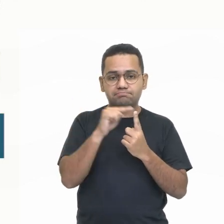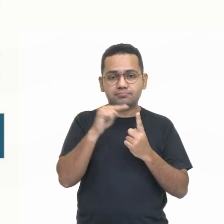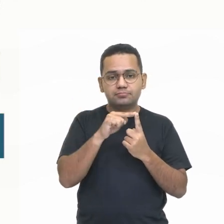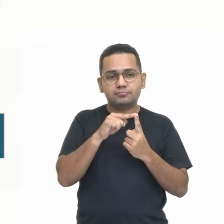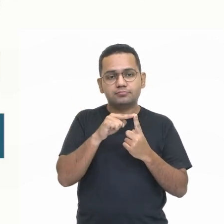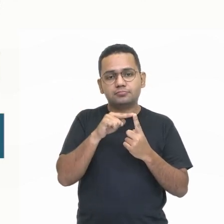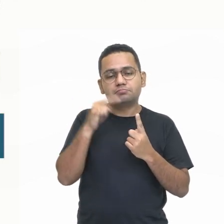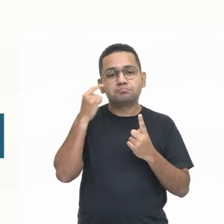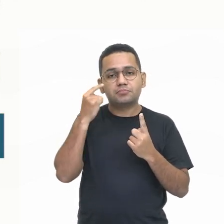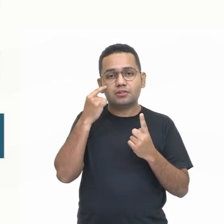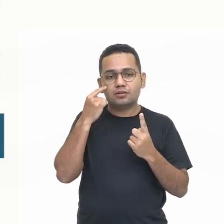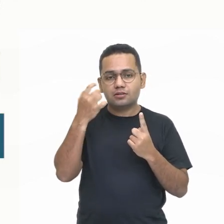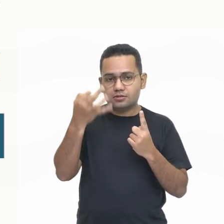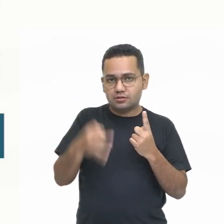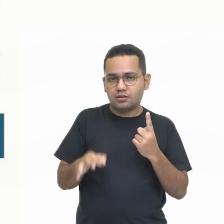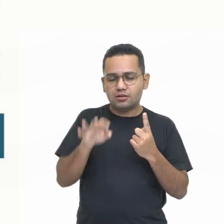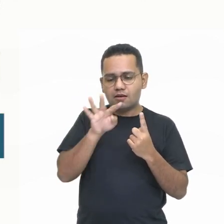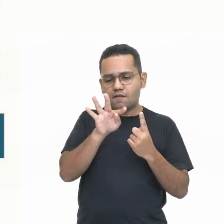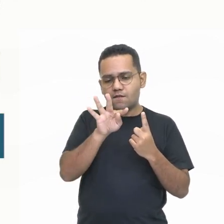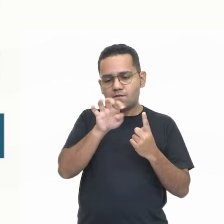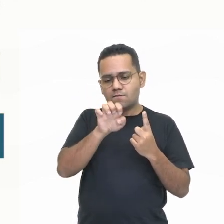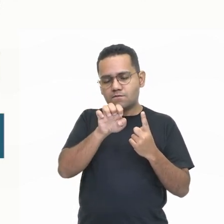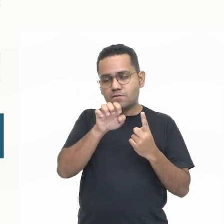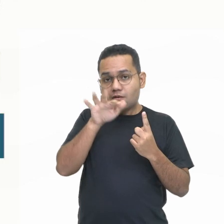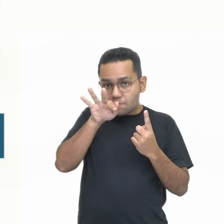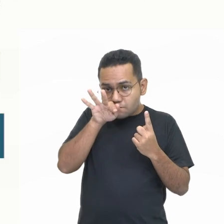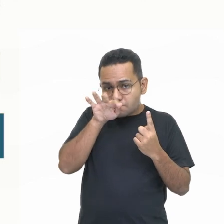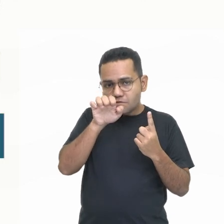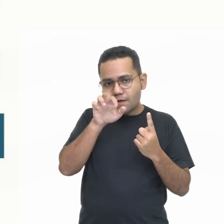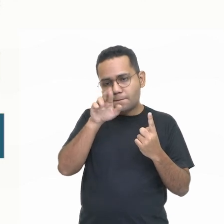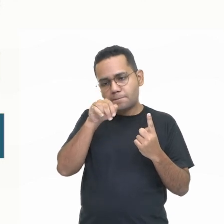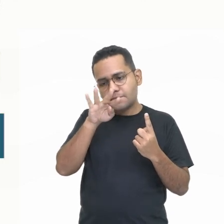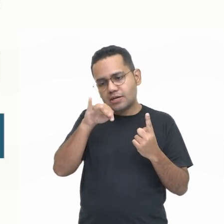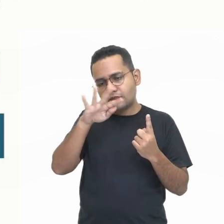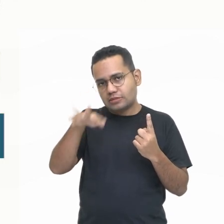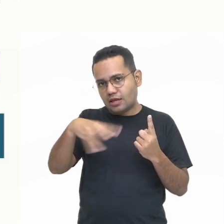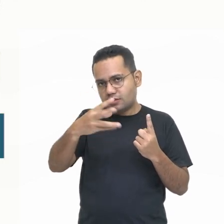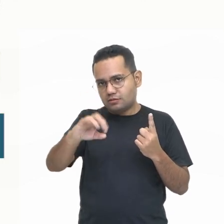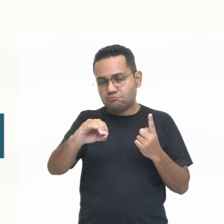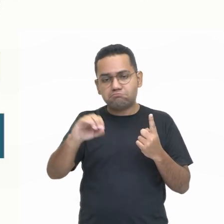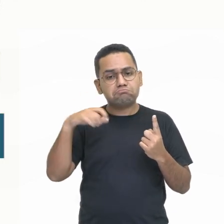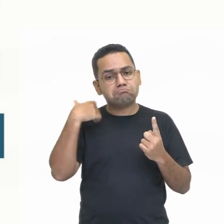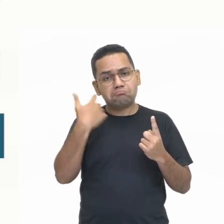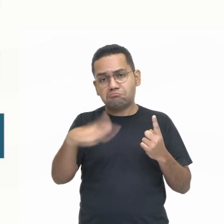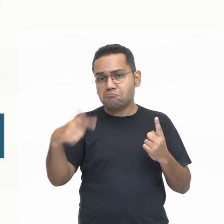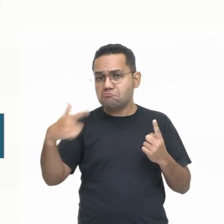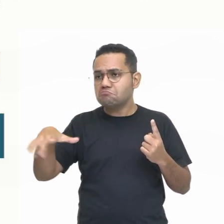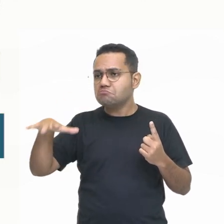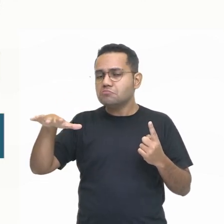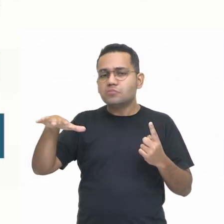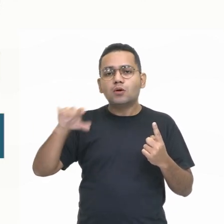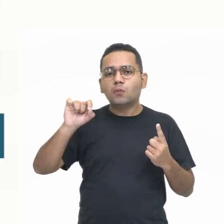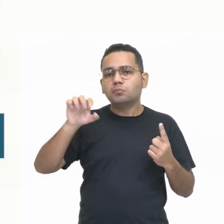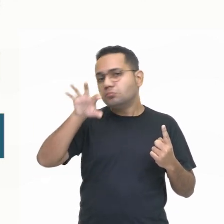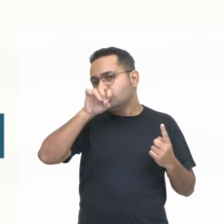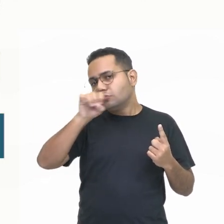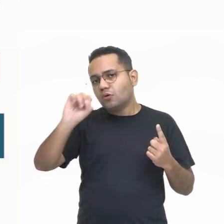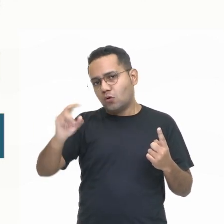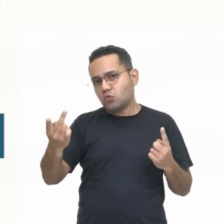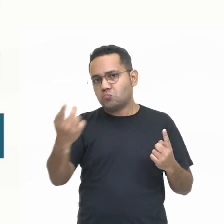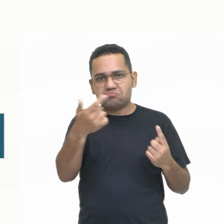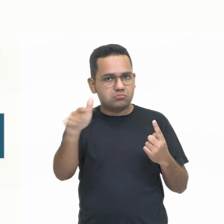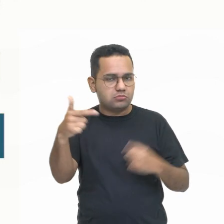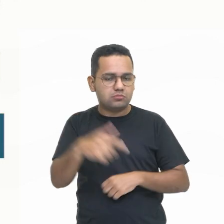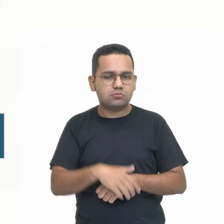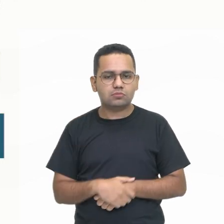na fermentação, né? Lembrando que não tinha oxigênio, então eles precisavam aí ter